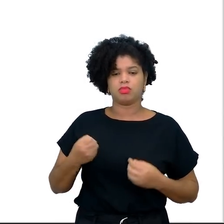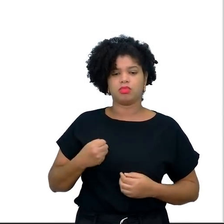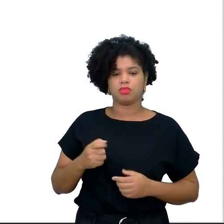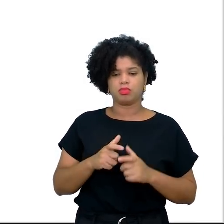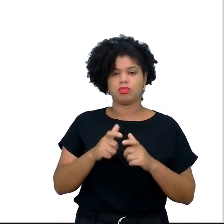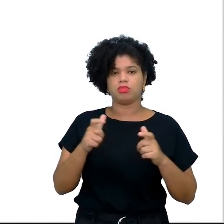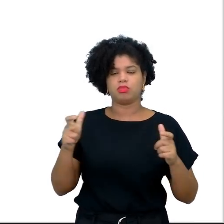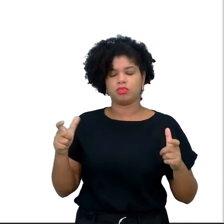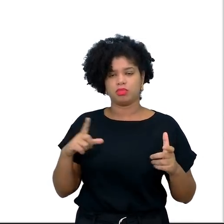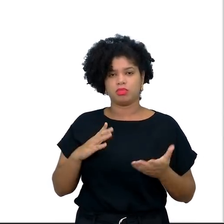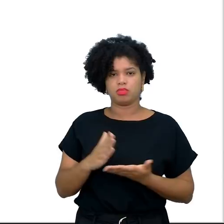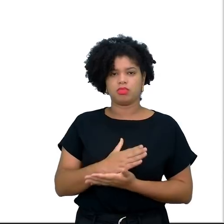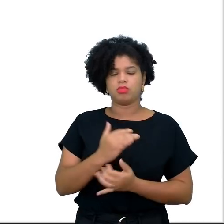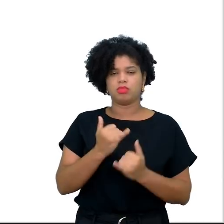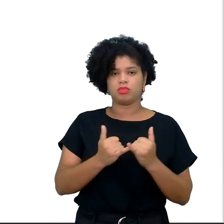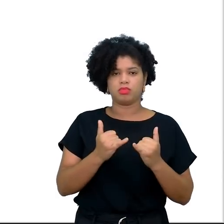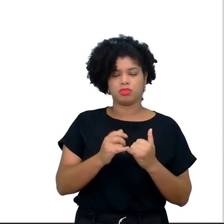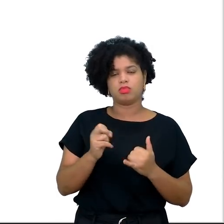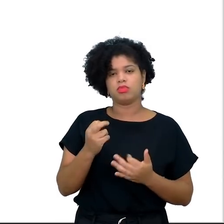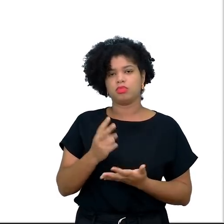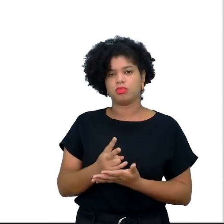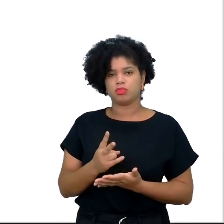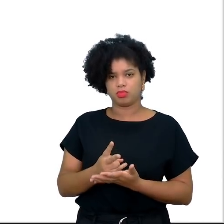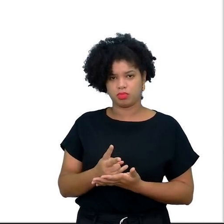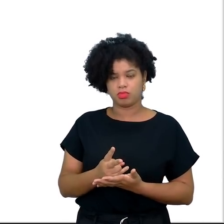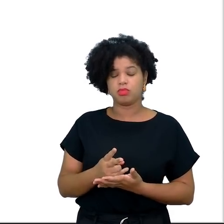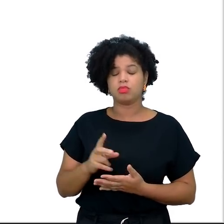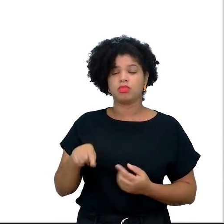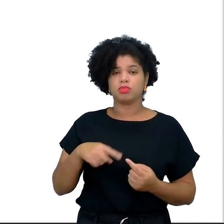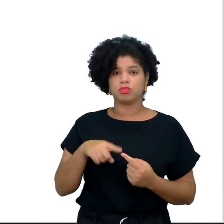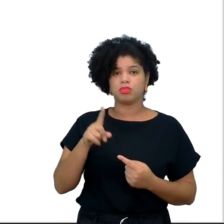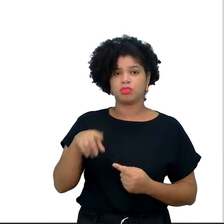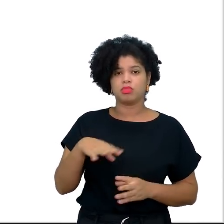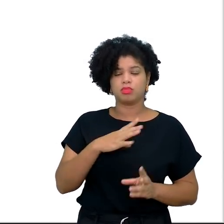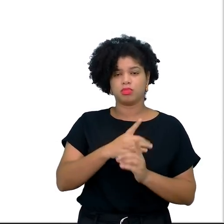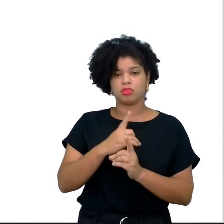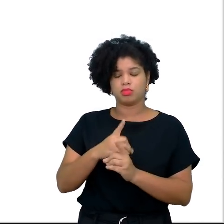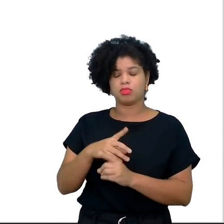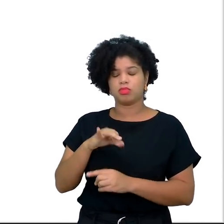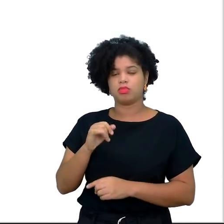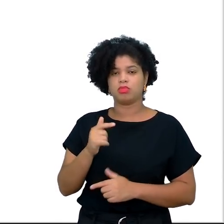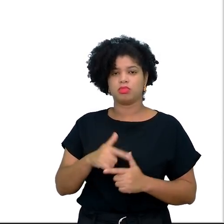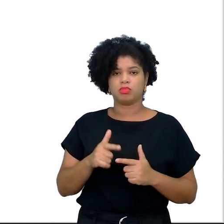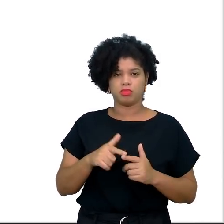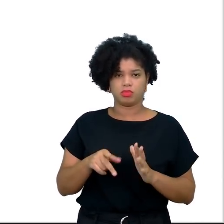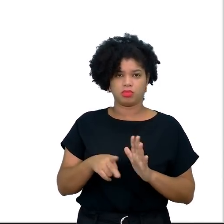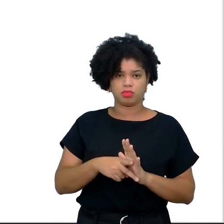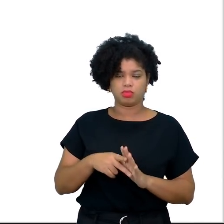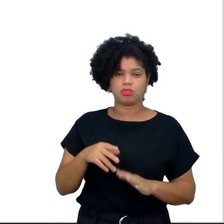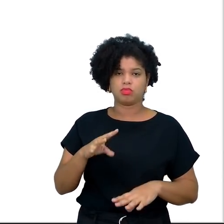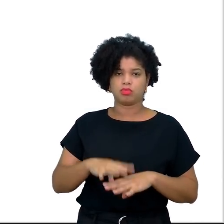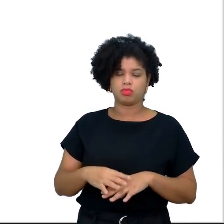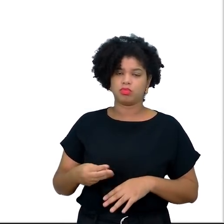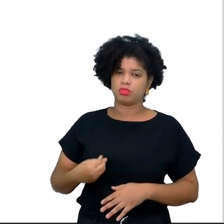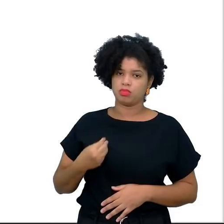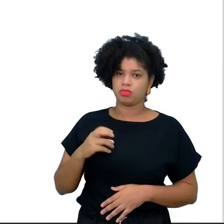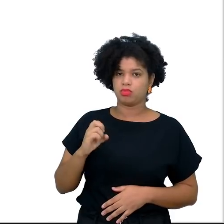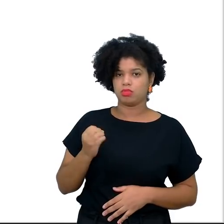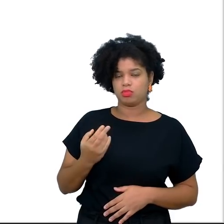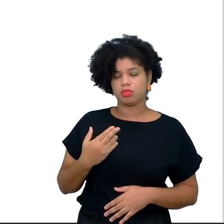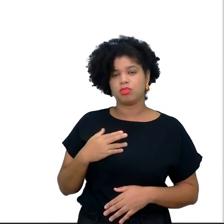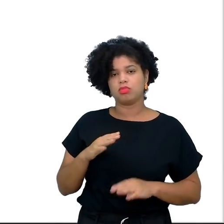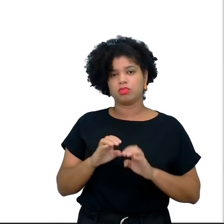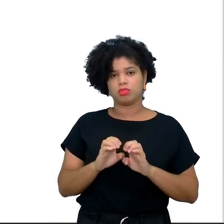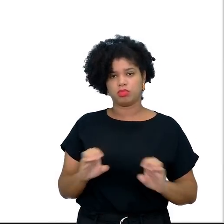grandezas discretas ou contínuas, que se deseja encontrar dentro de um problema ou uma equação.